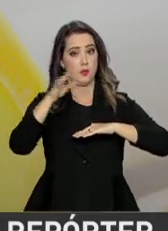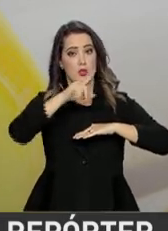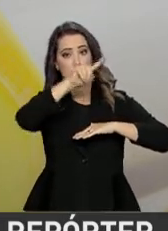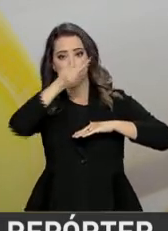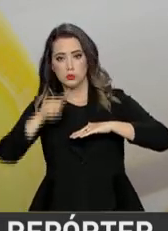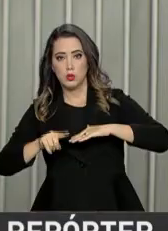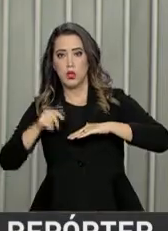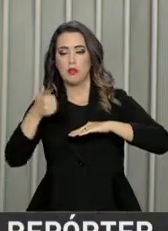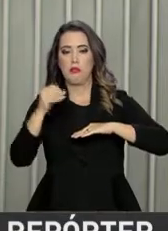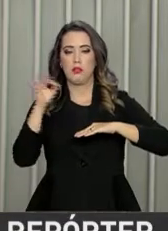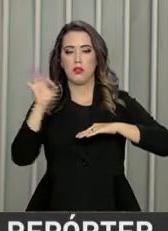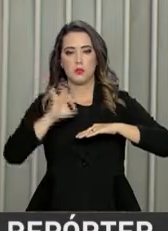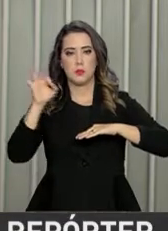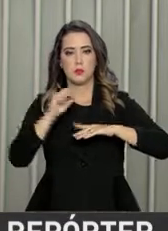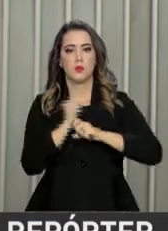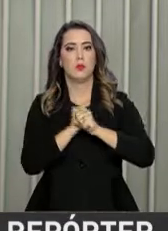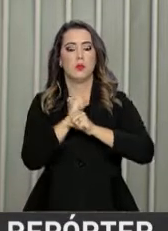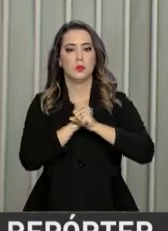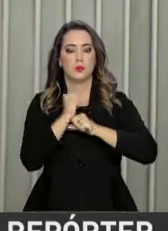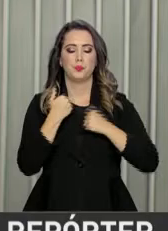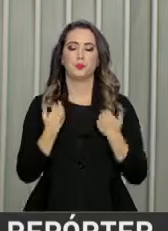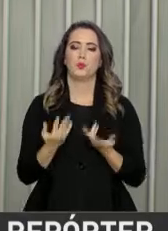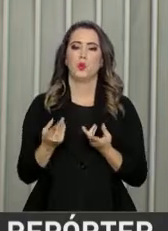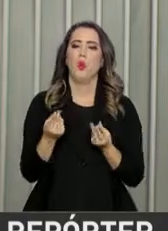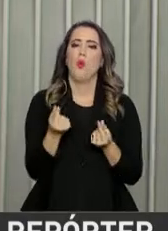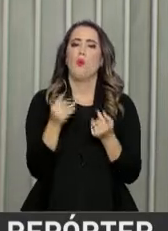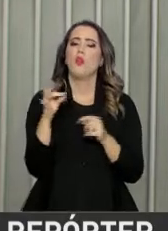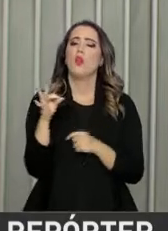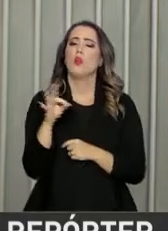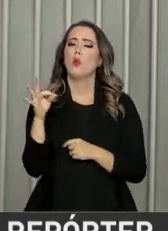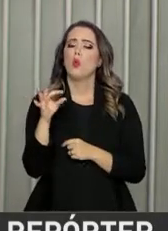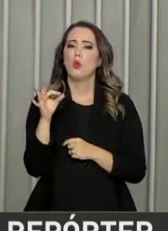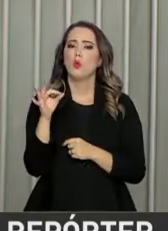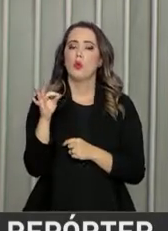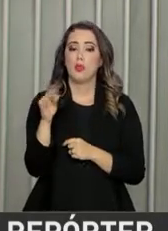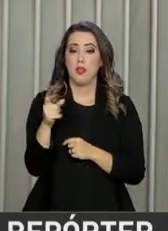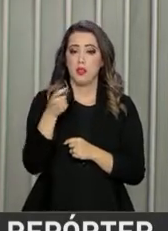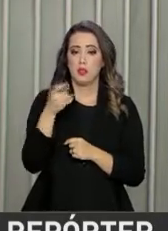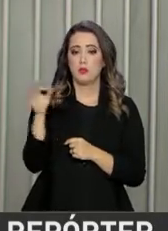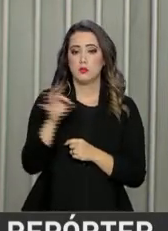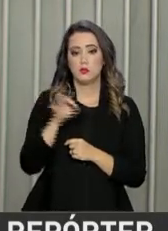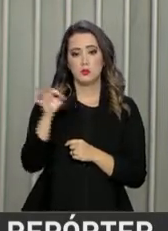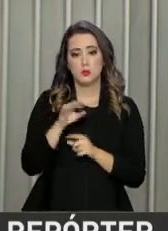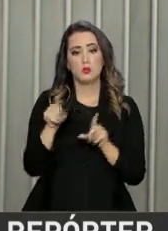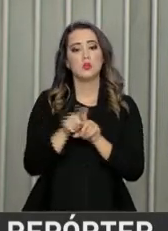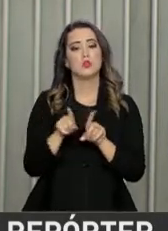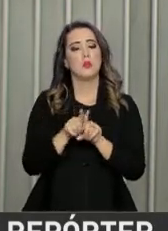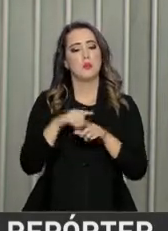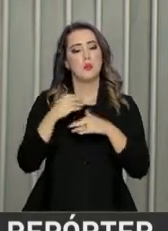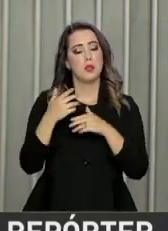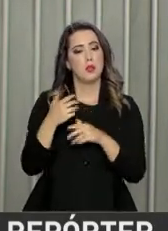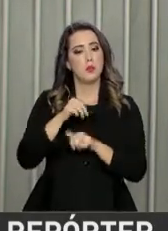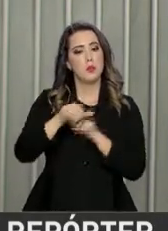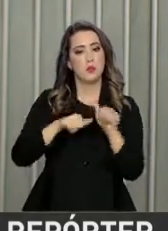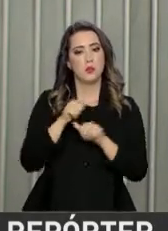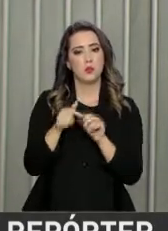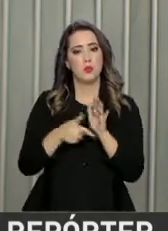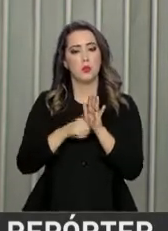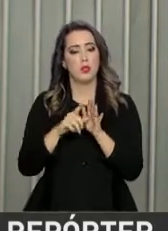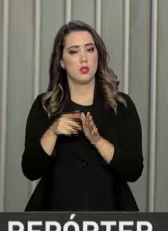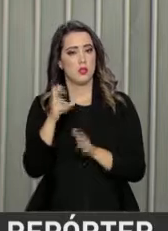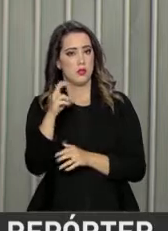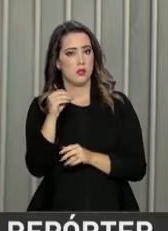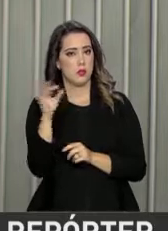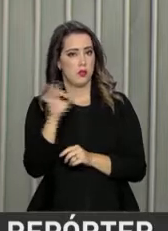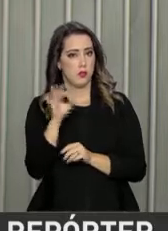por cento ao ano o percentual do valor de financiamento na compra de um imóvel usado também mudou subiu de 50 para 70 por